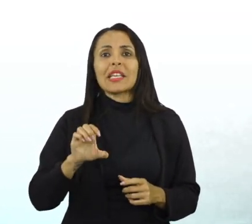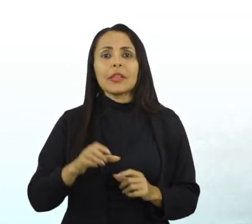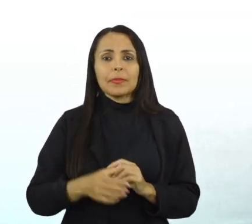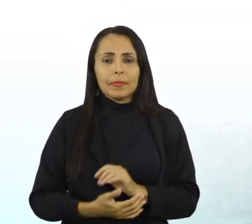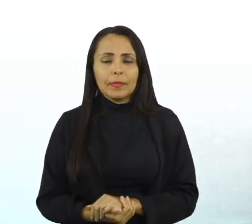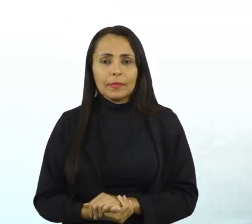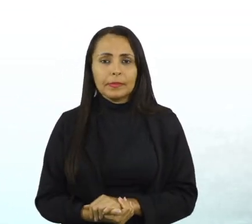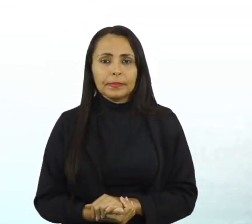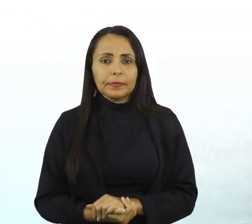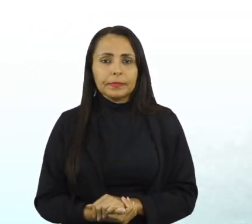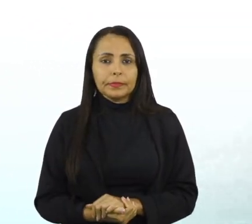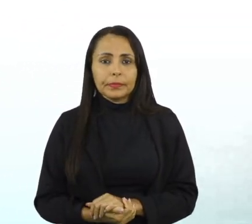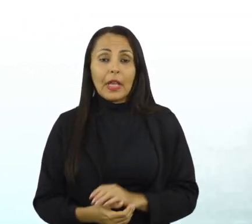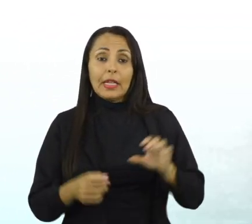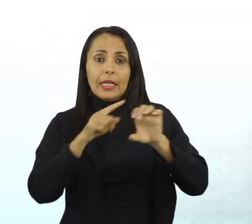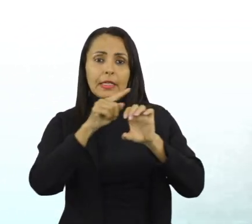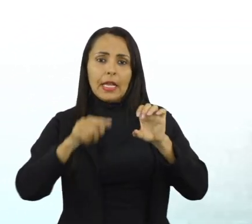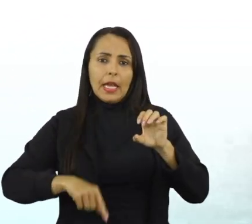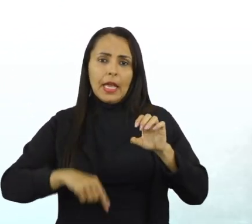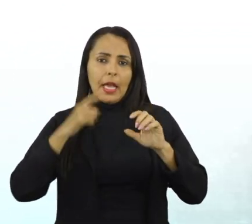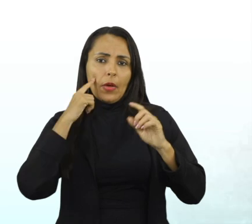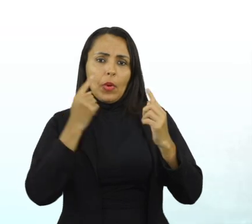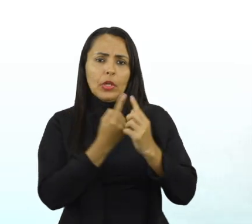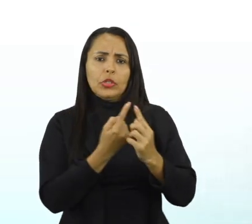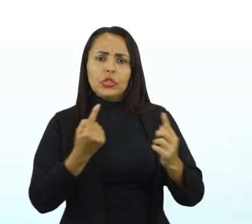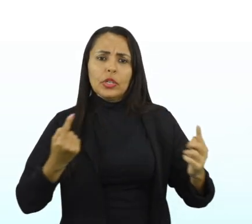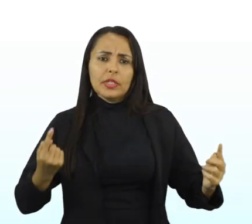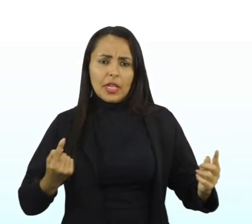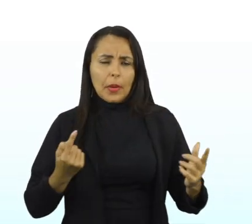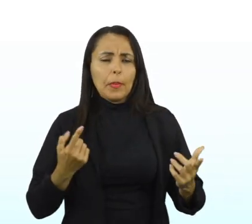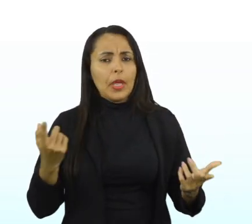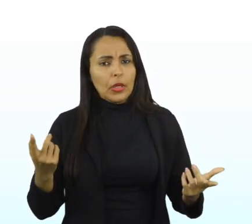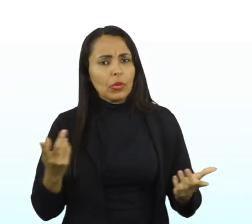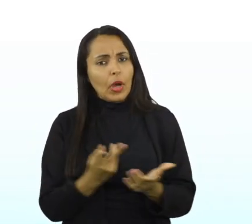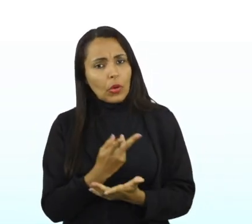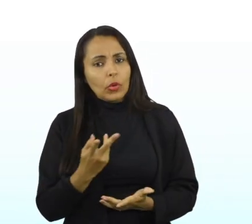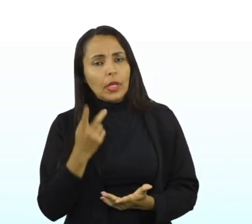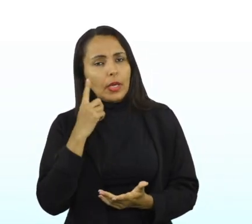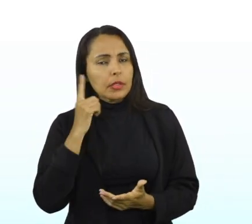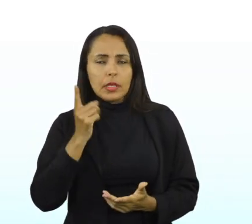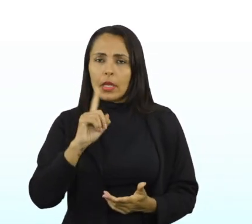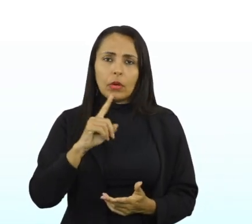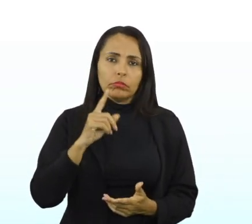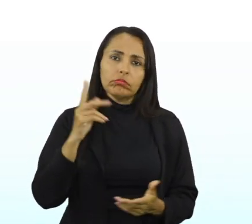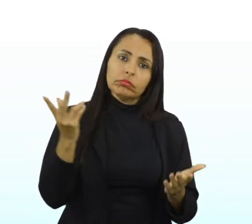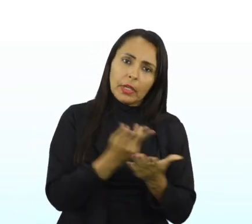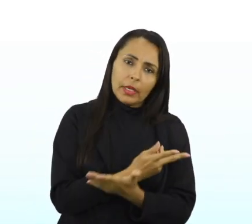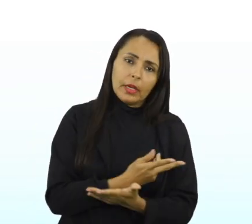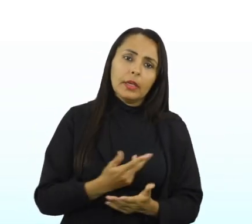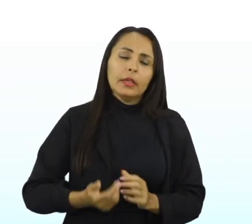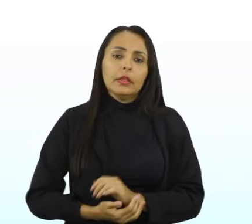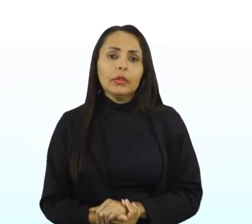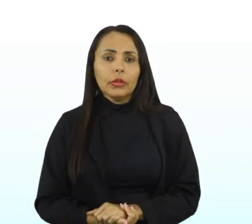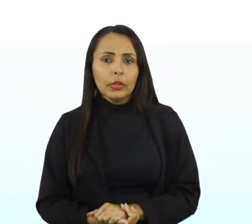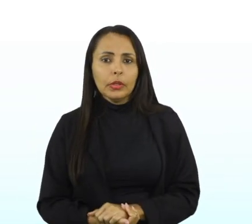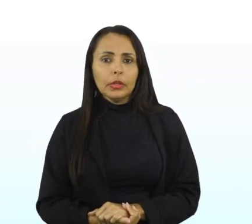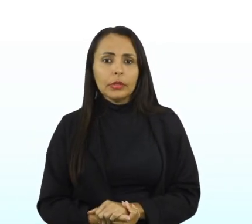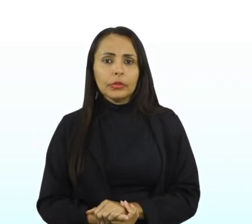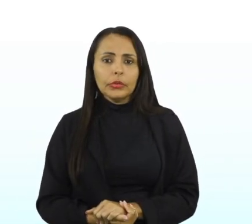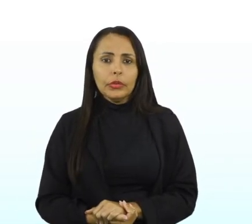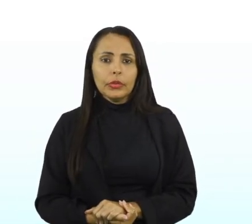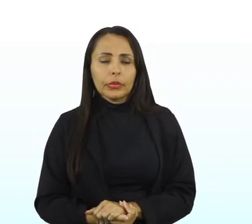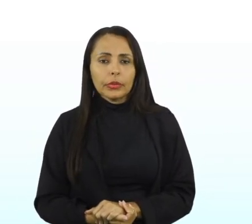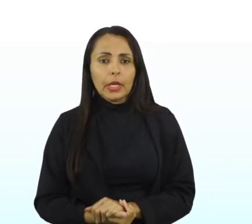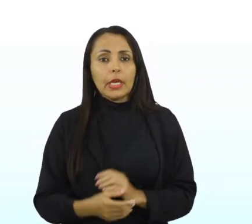Não é? E a letra E é marcada por uma relação de distanciamento entre interlocutores. A gente viu logo que essa daí já estava falsa. Então a resposta é, olha